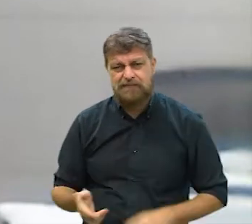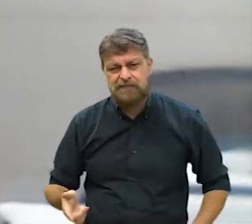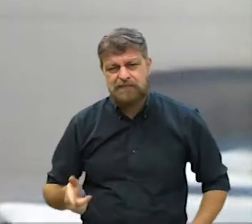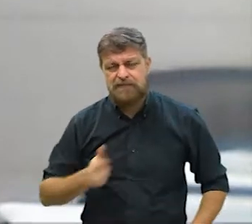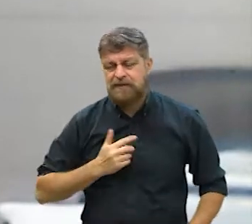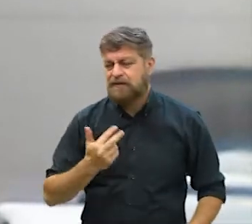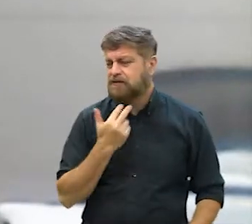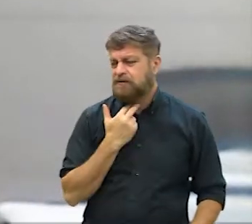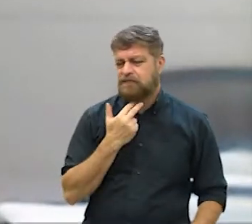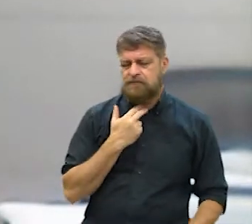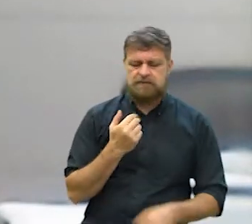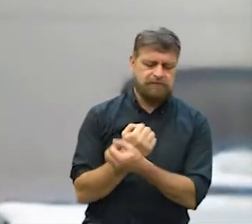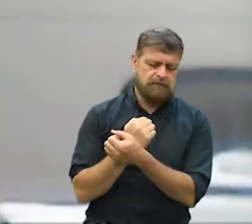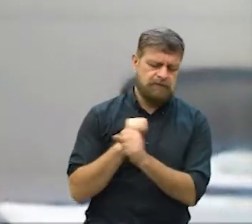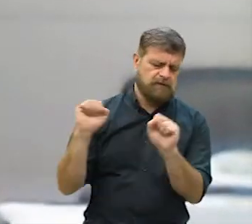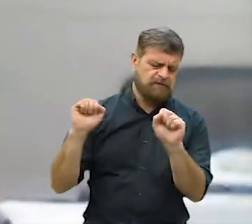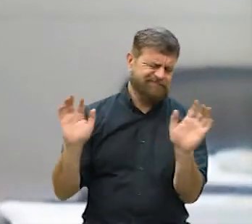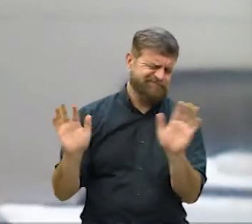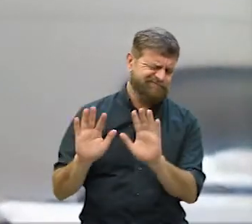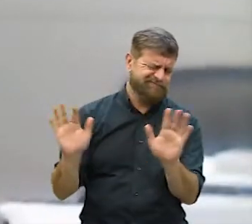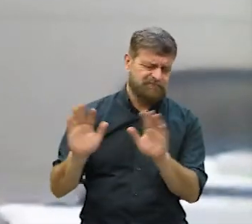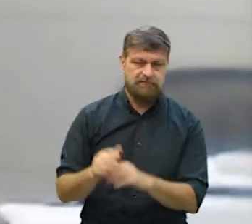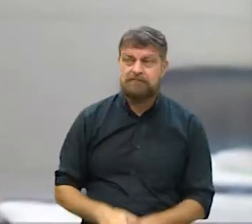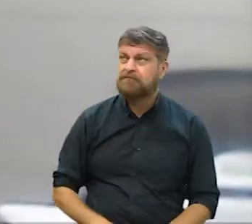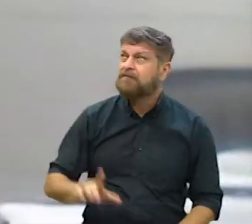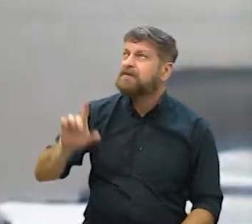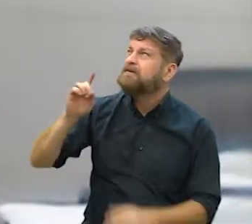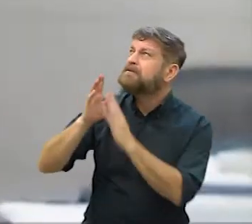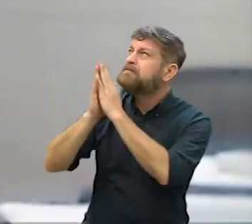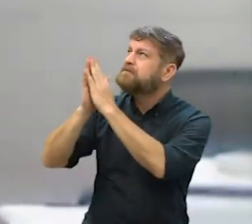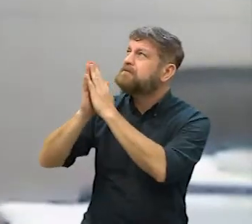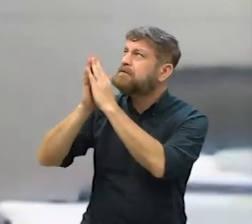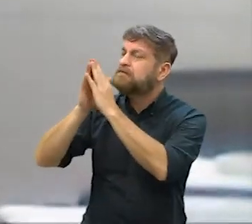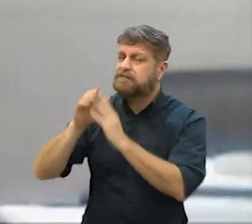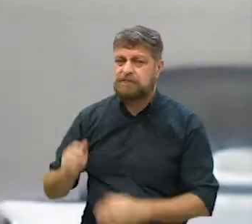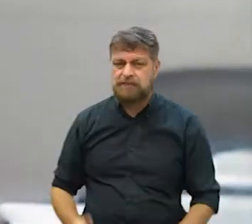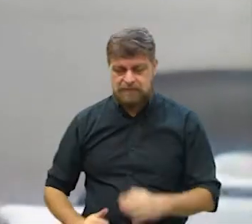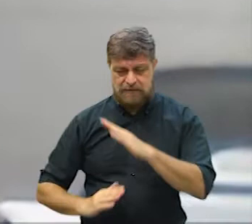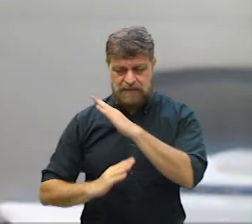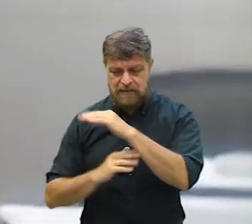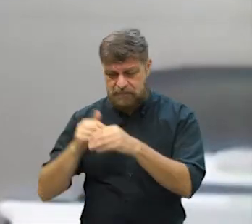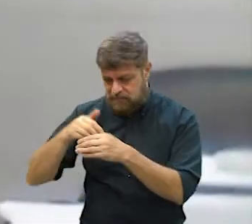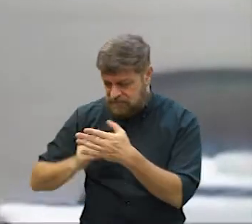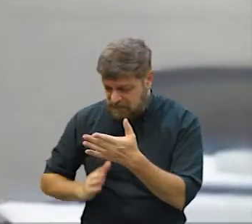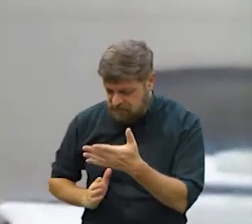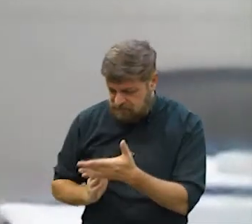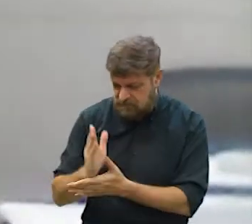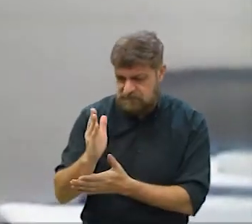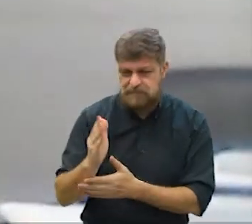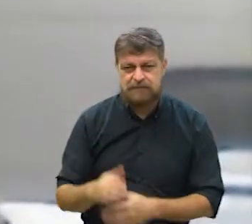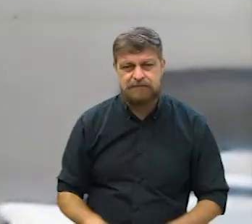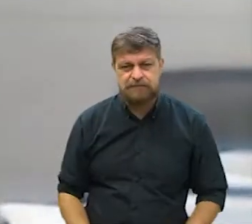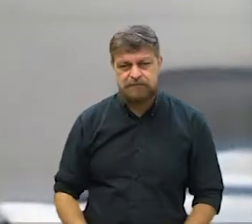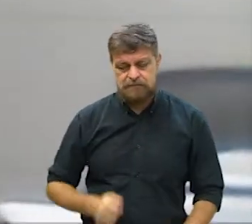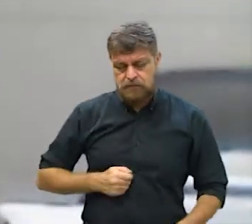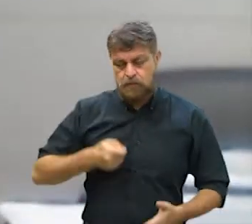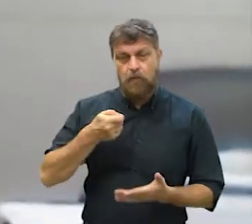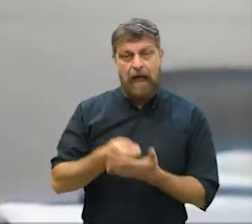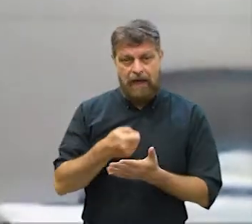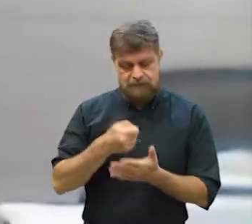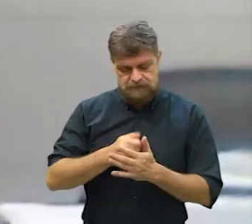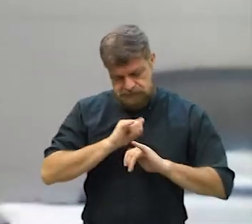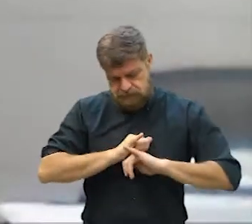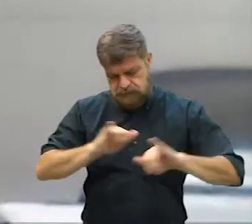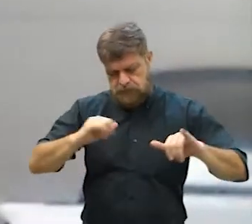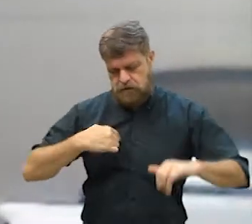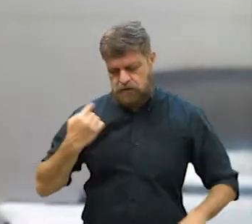é possível isso aí. Então, se Deus quiser, a aprovação da Câmara, esses projetos, tá, eu afirmo aos